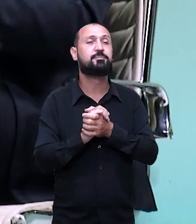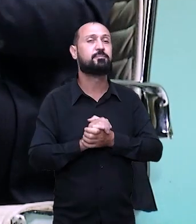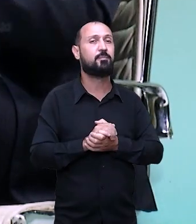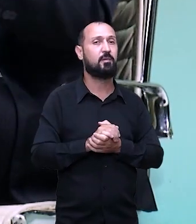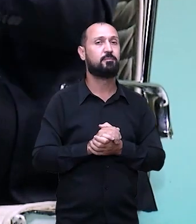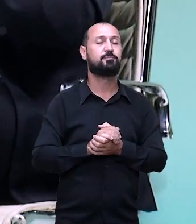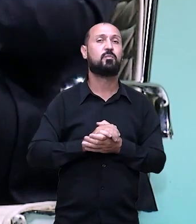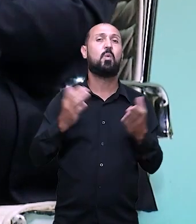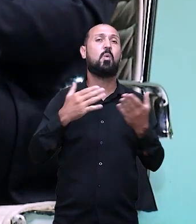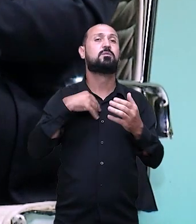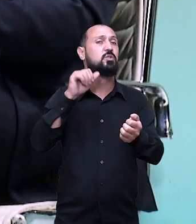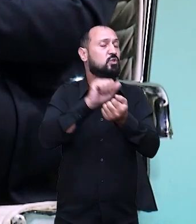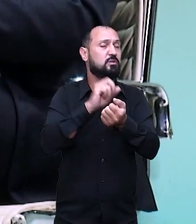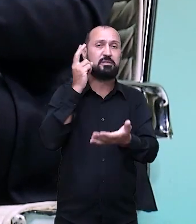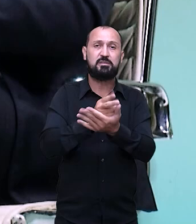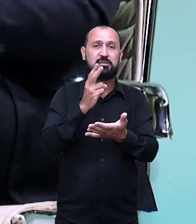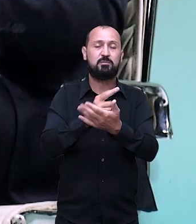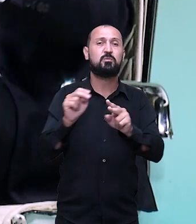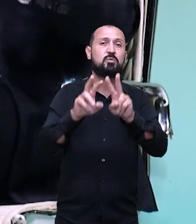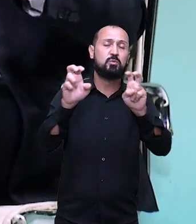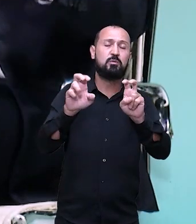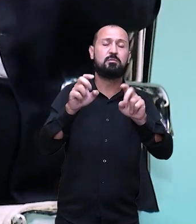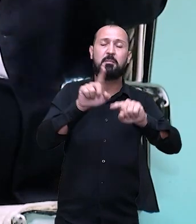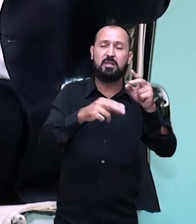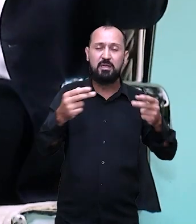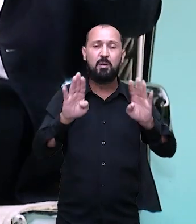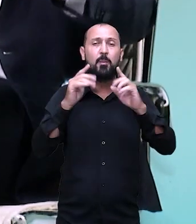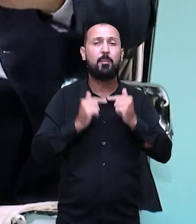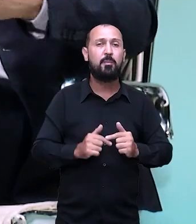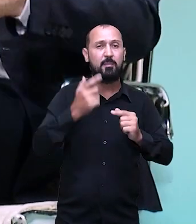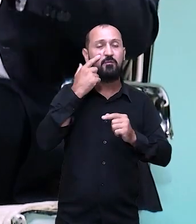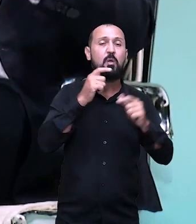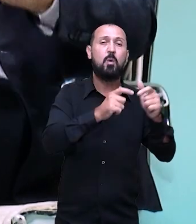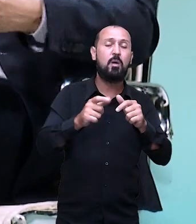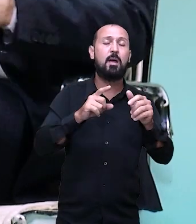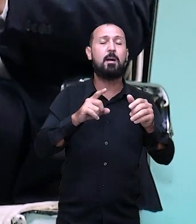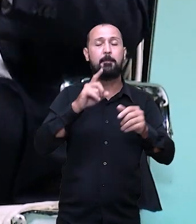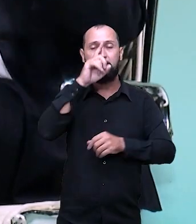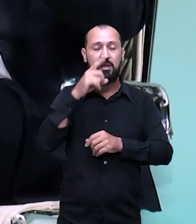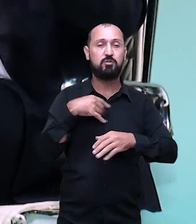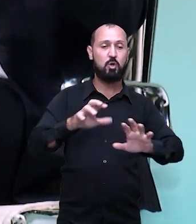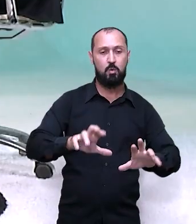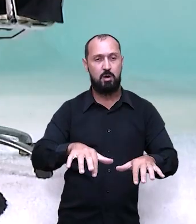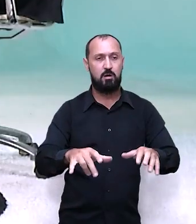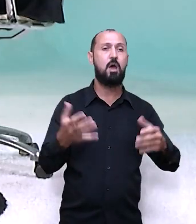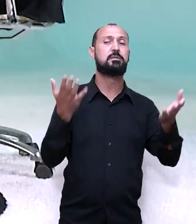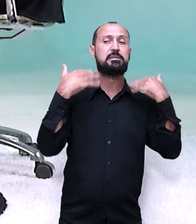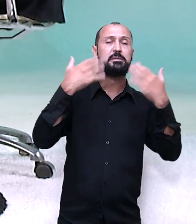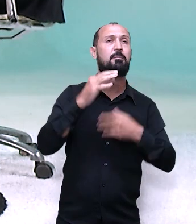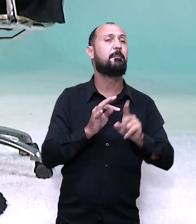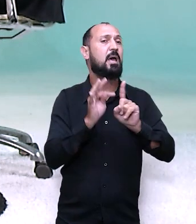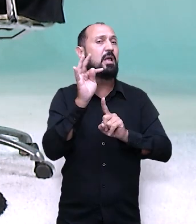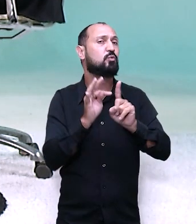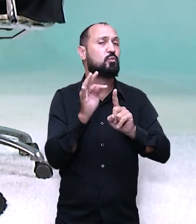uma política de prevenção como um todo. E aí é que surgem esses laudos que são obrigados hoje a fazer, e surgem as NRs,